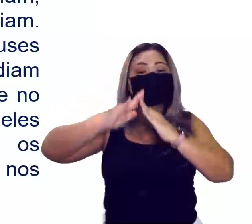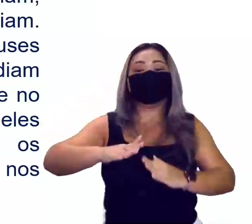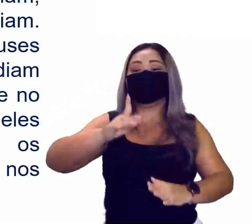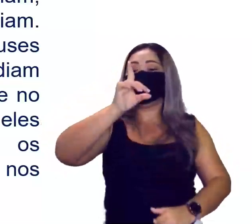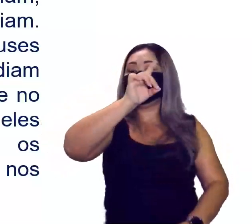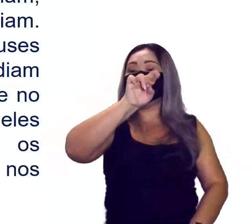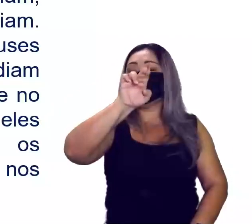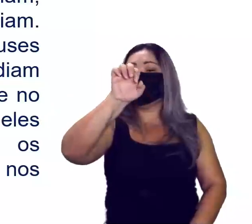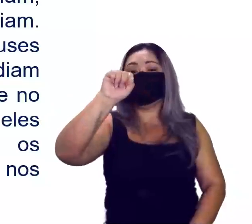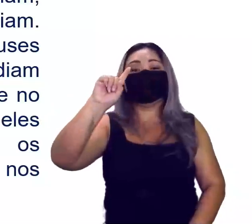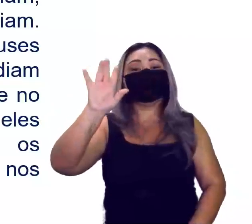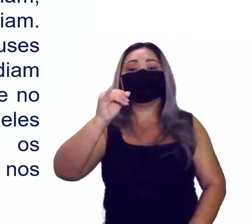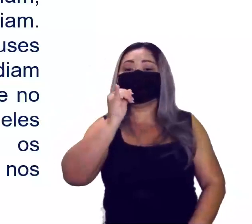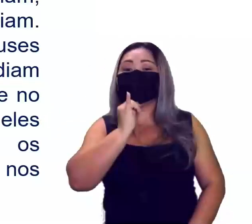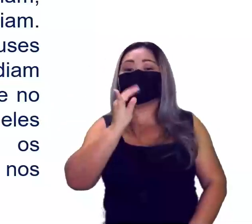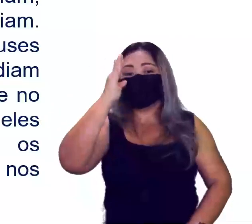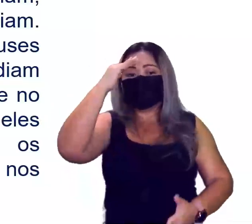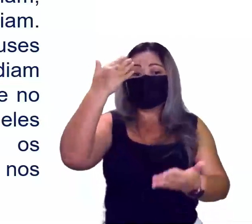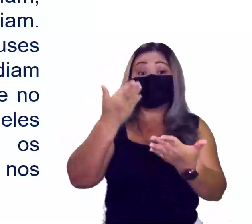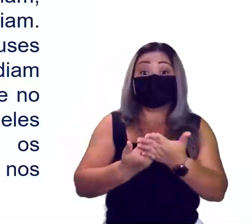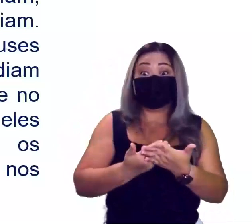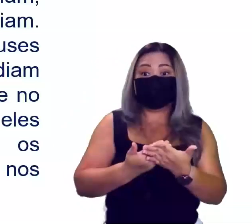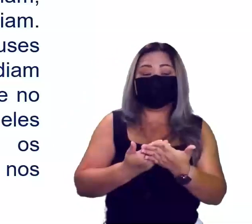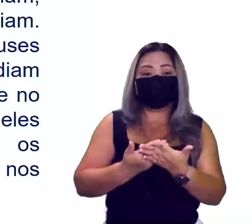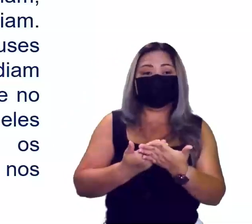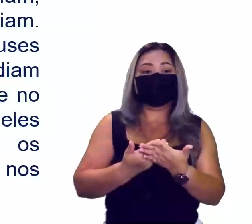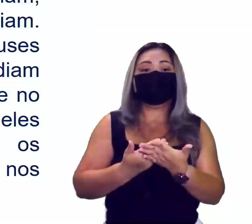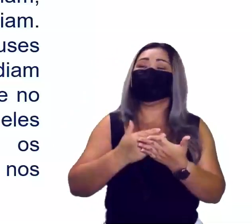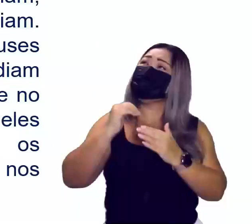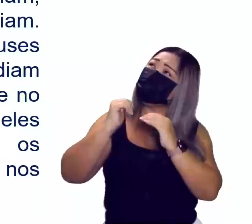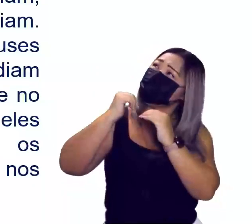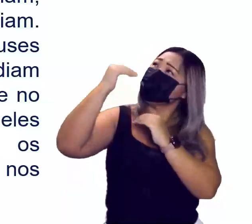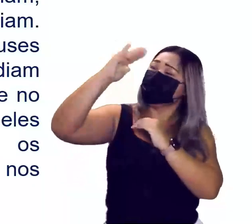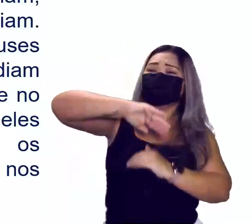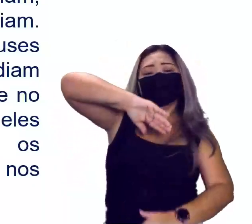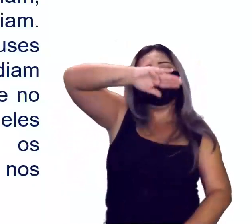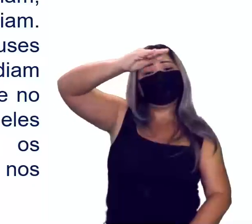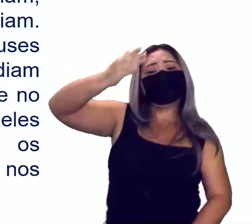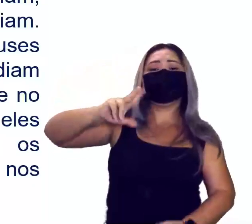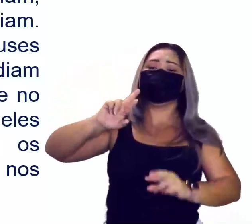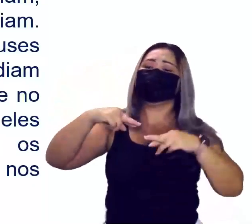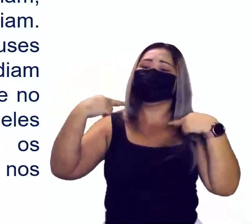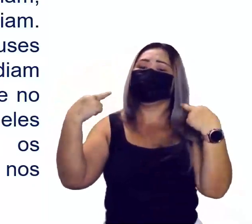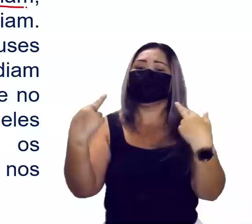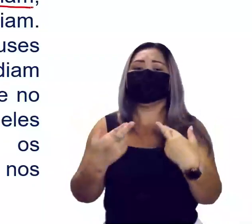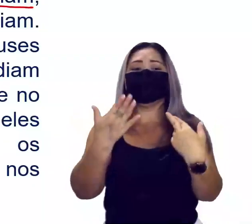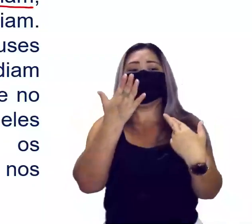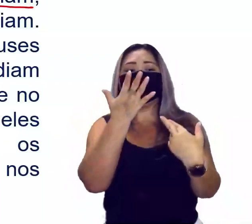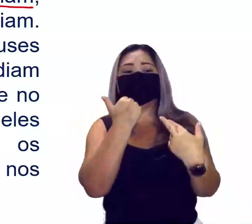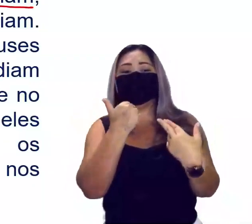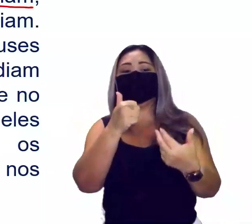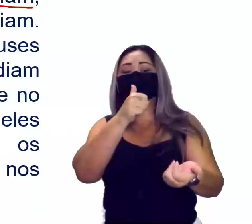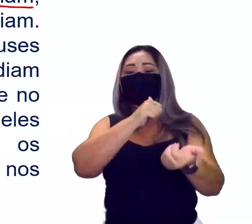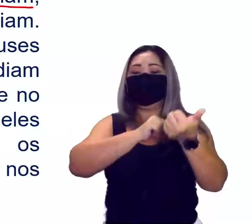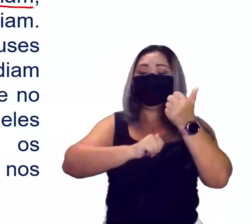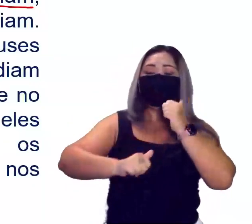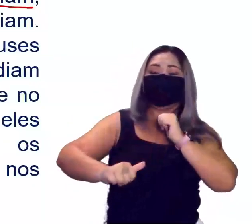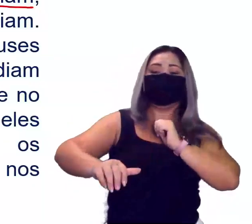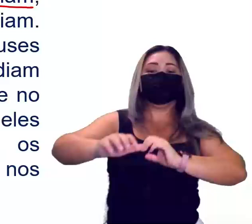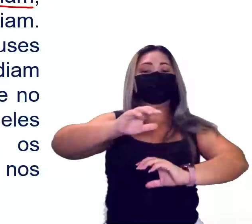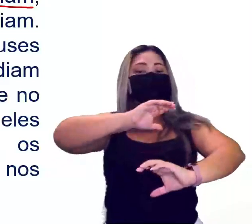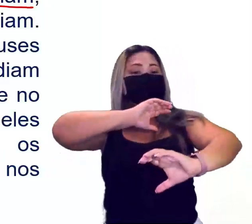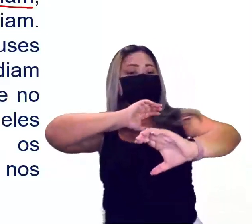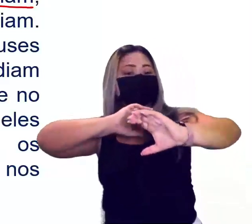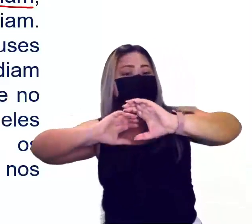deuses. Por exemplo, eles acreditavam que no alto do monte eles se reuniam, comiam,